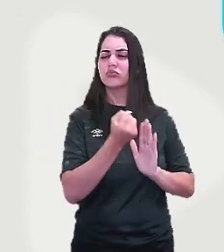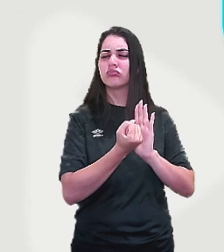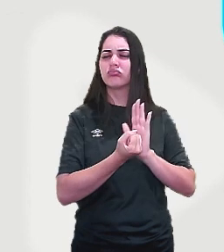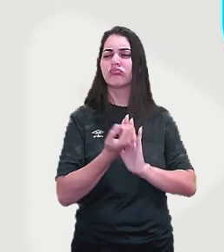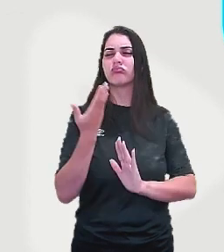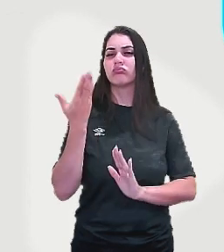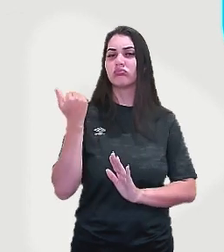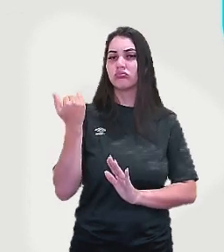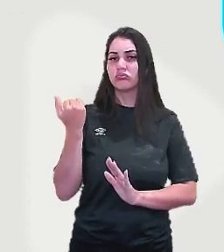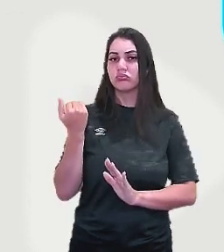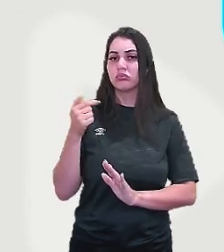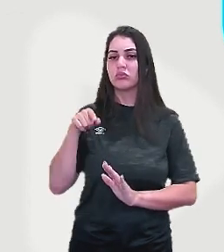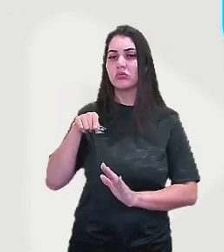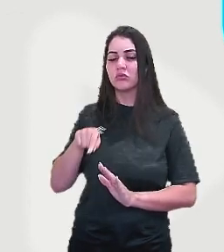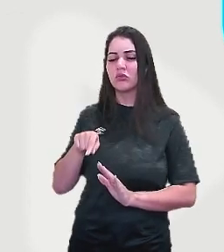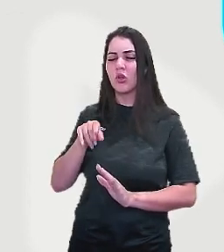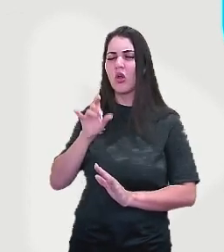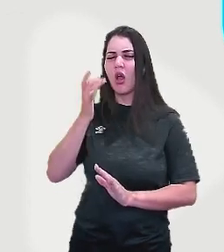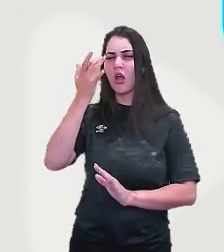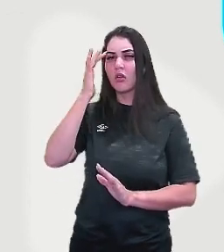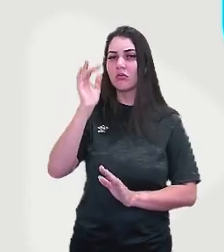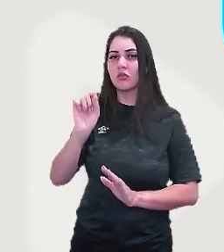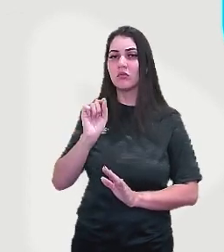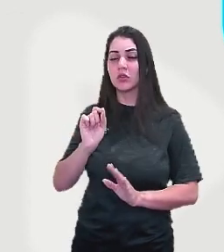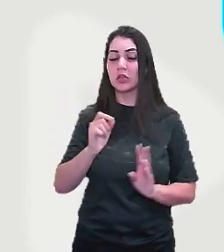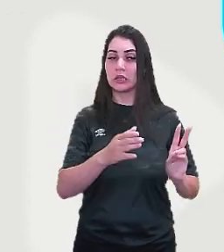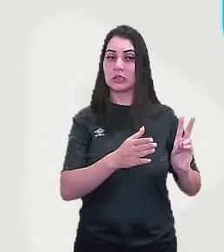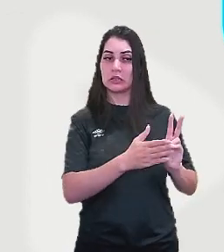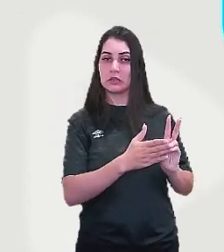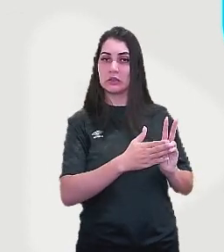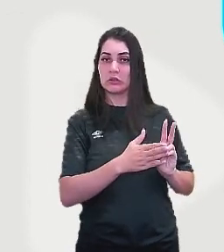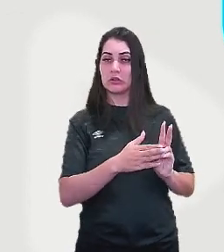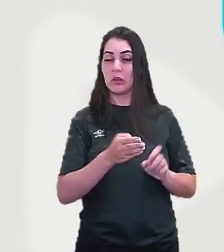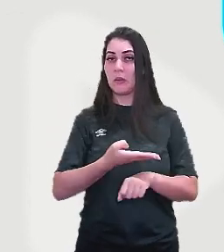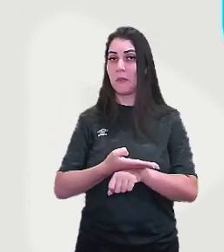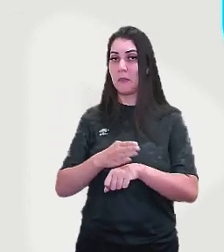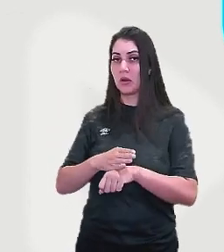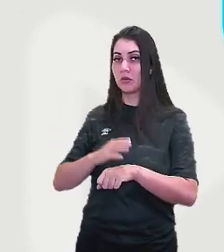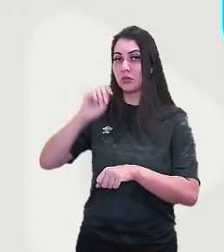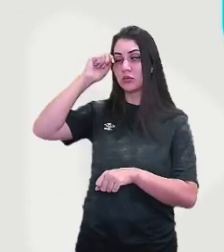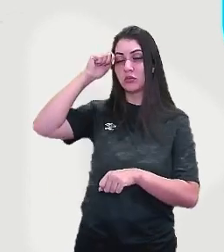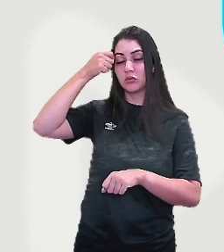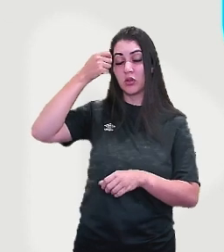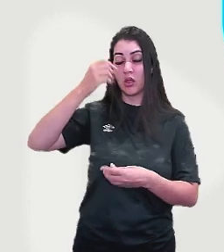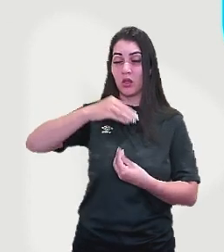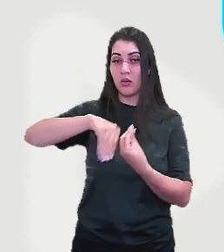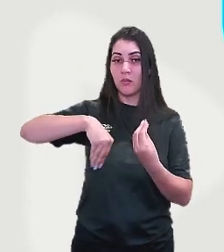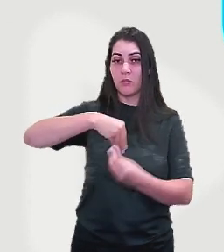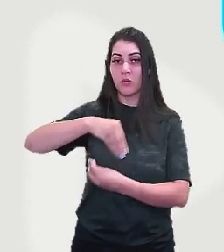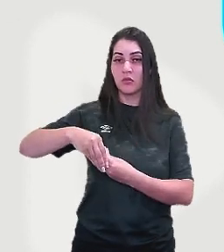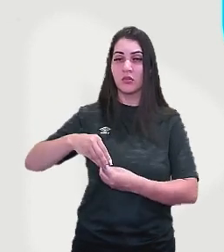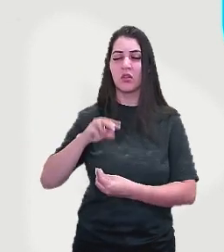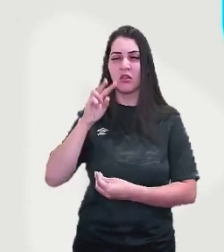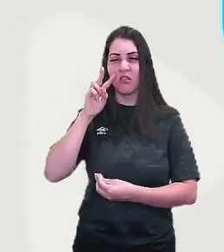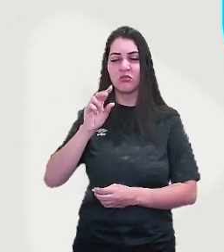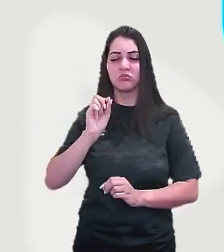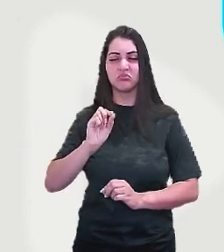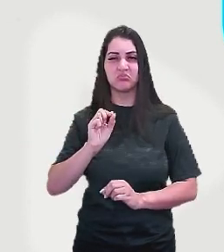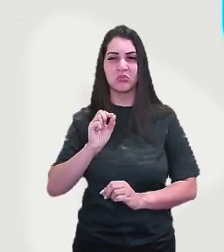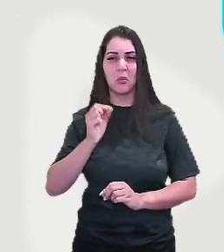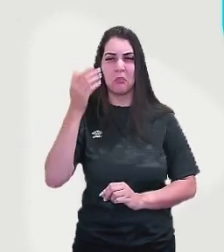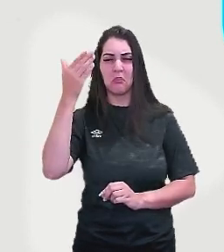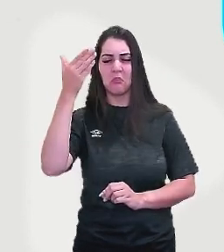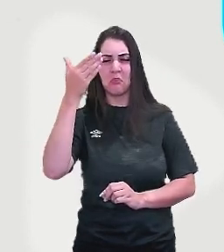atrás, eles só consideravam quem era indígenas, brancos ou negro. A mestiçagem era vista com maus